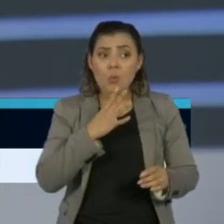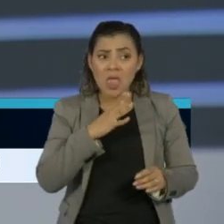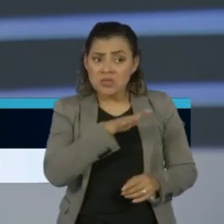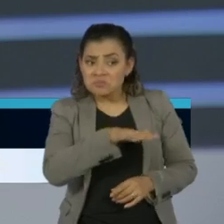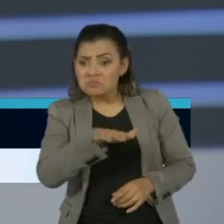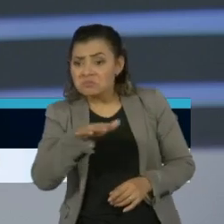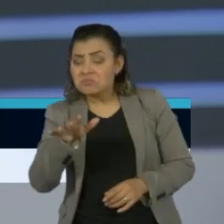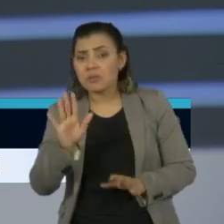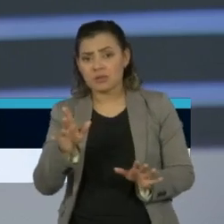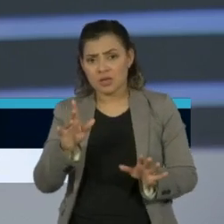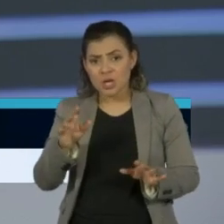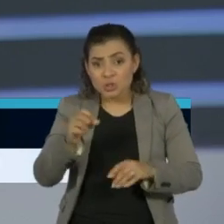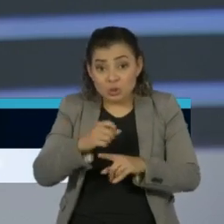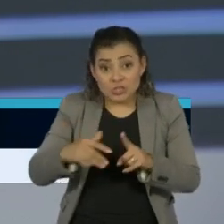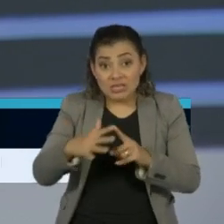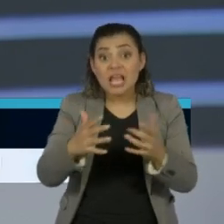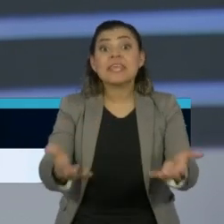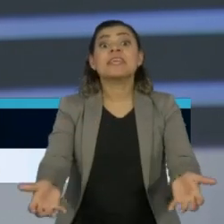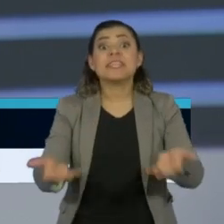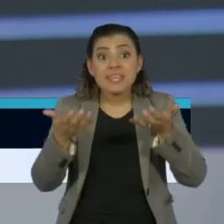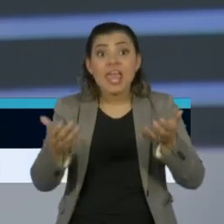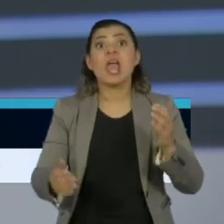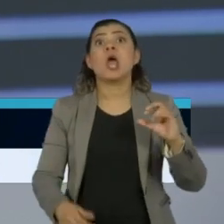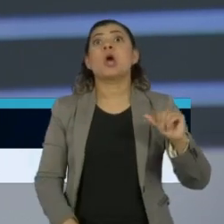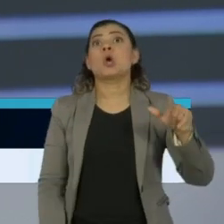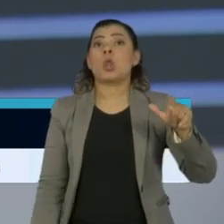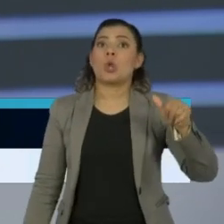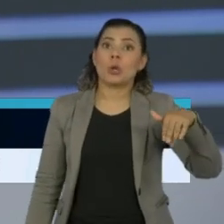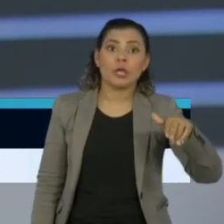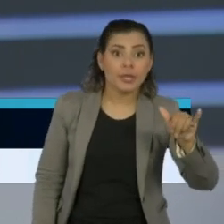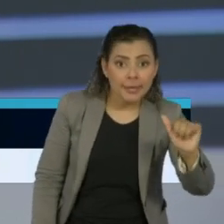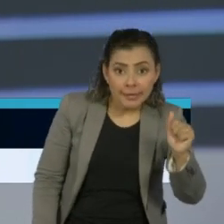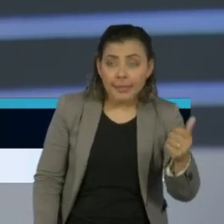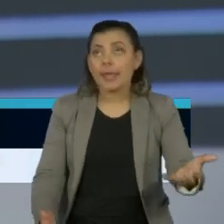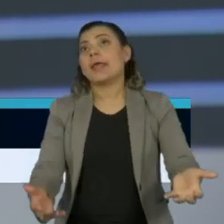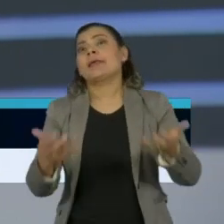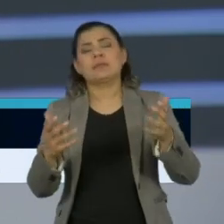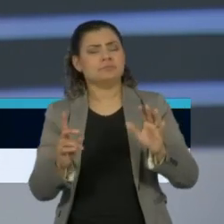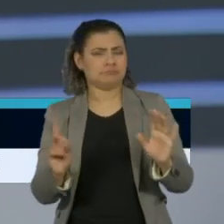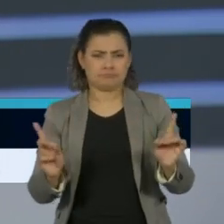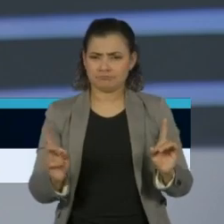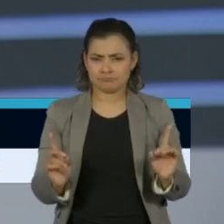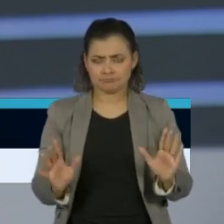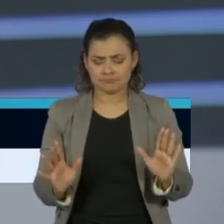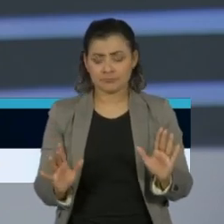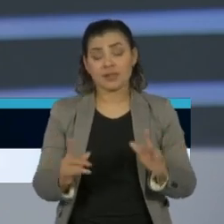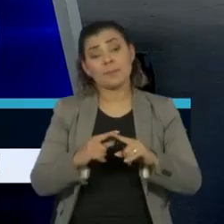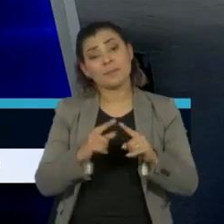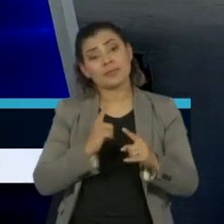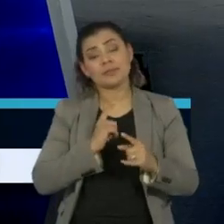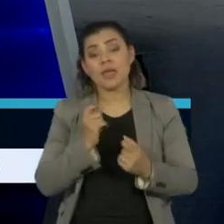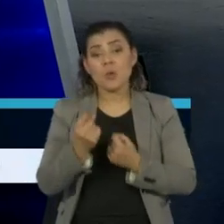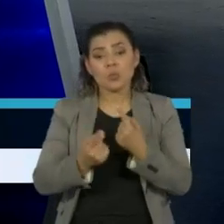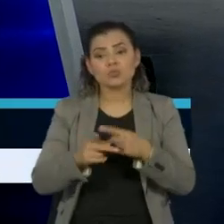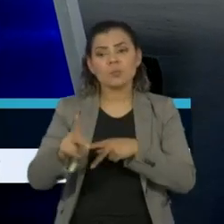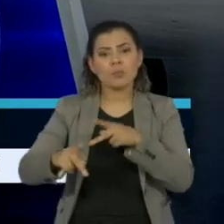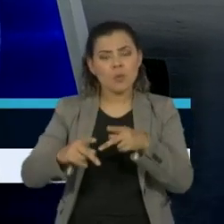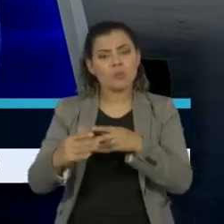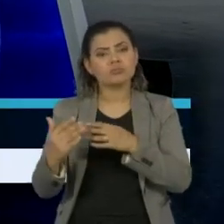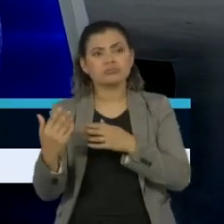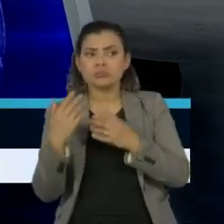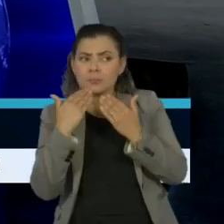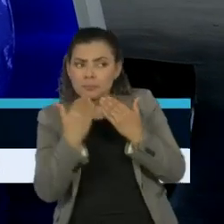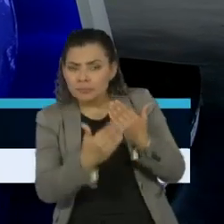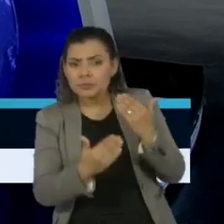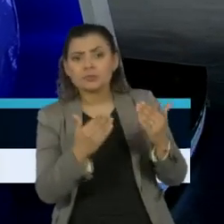o ambiente e tem aclamado por isso você pode ter as ações de classe é uma série de uma série de o clamor popular sem